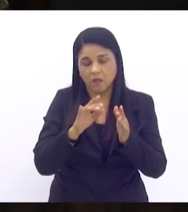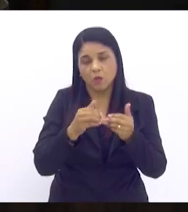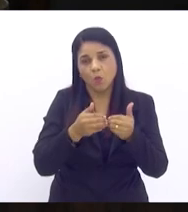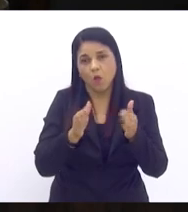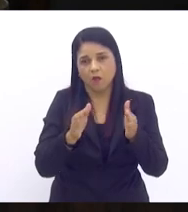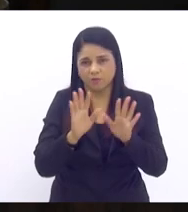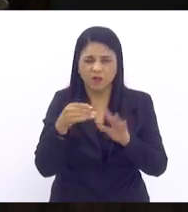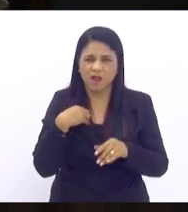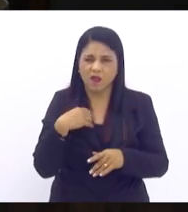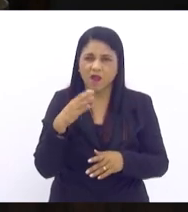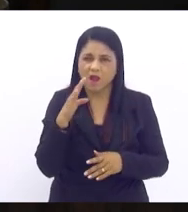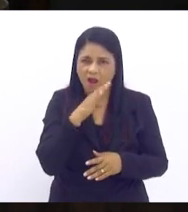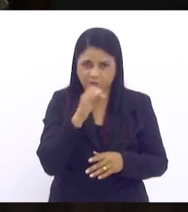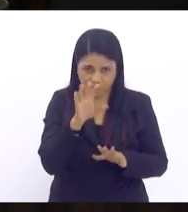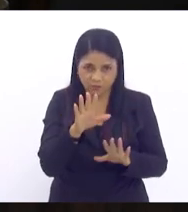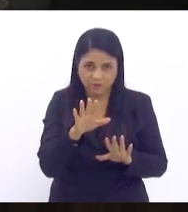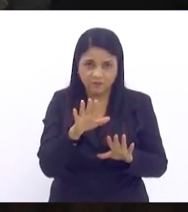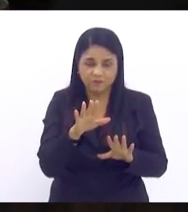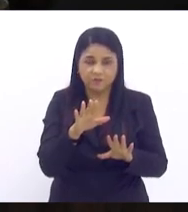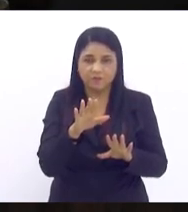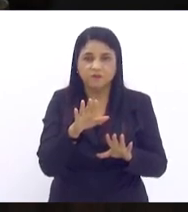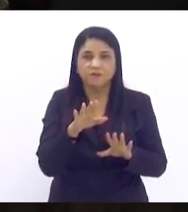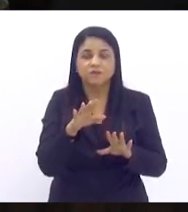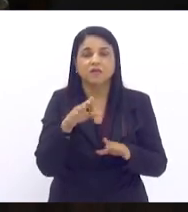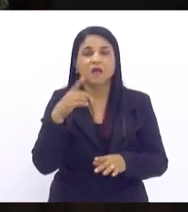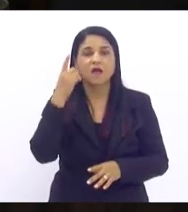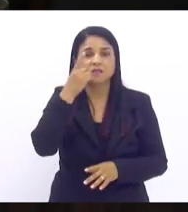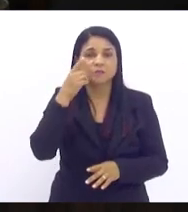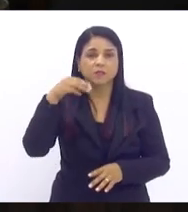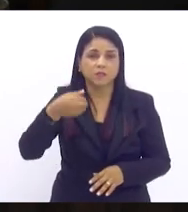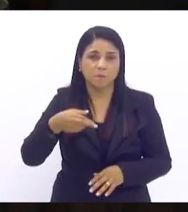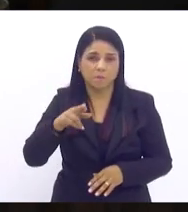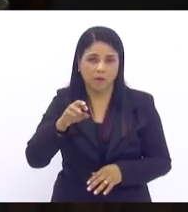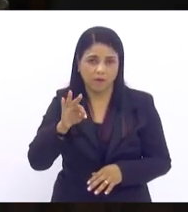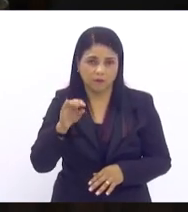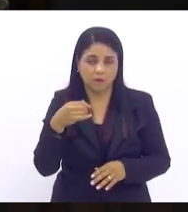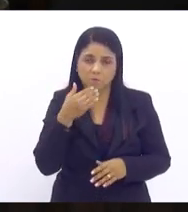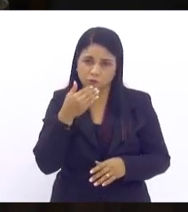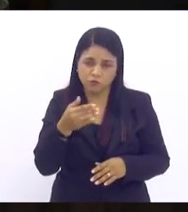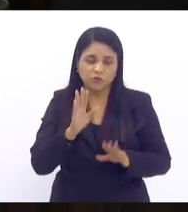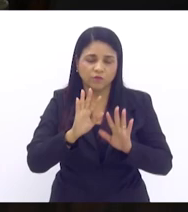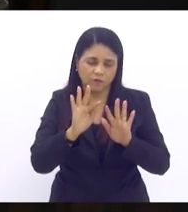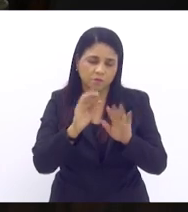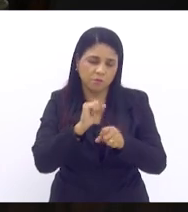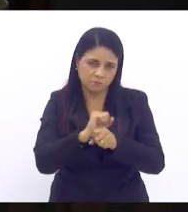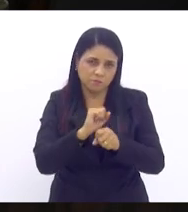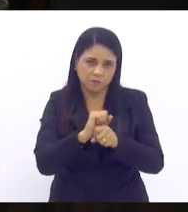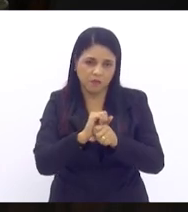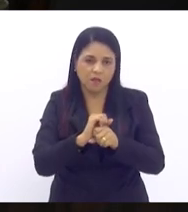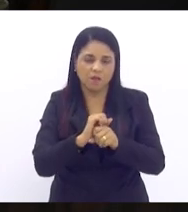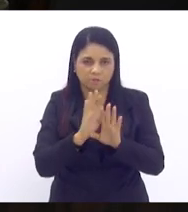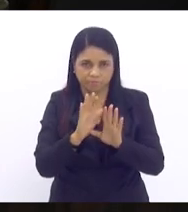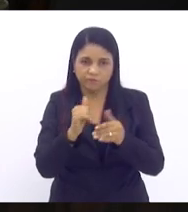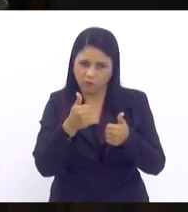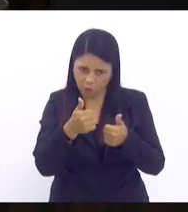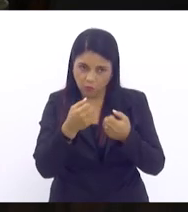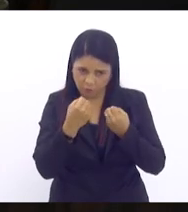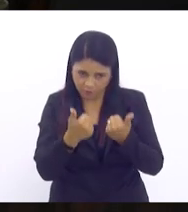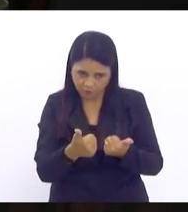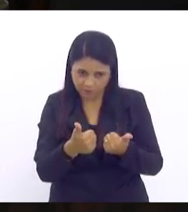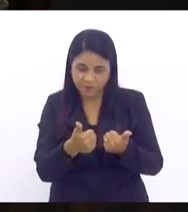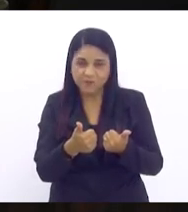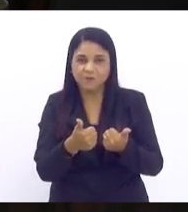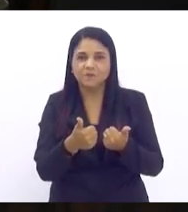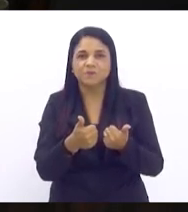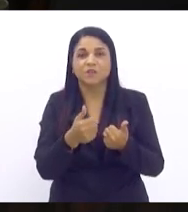para... Já abro, porque já a deputada Marta Rocha pediu também e a gente jogou para o final, aí seria um... Tá bom. Tá certo?